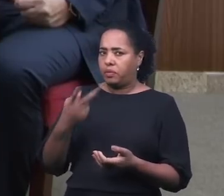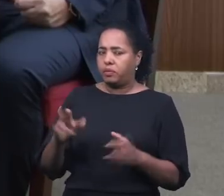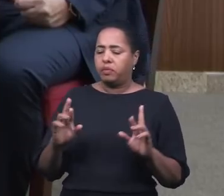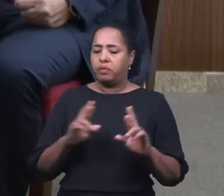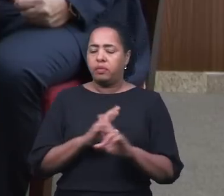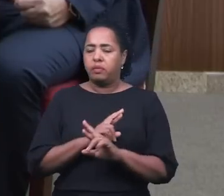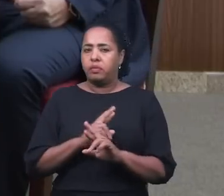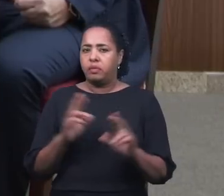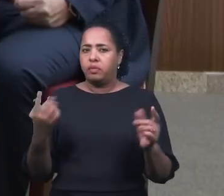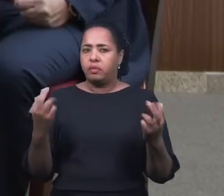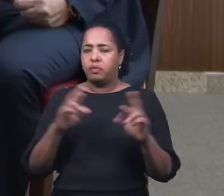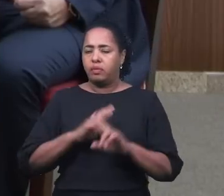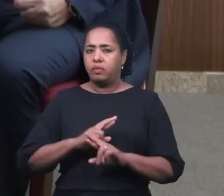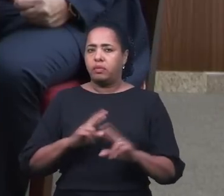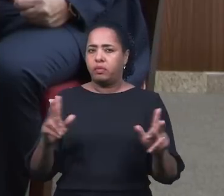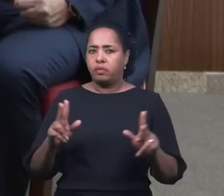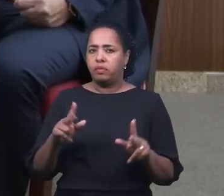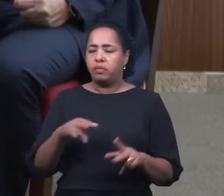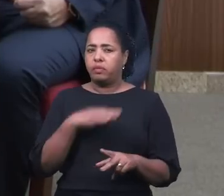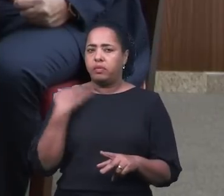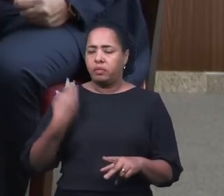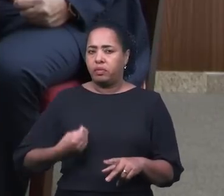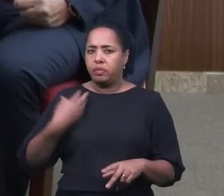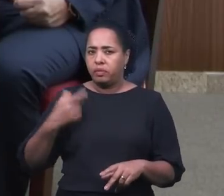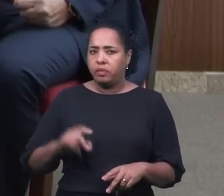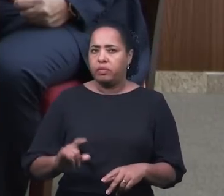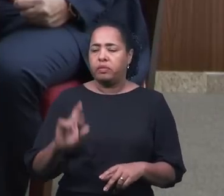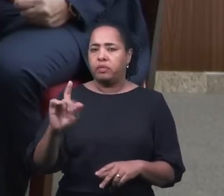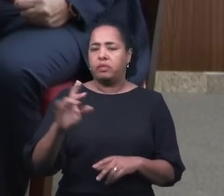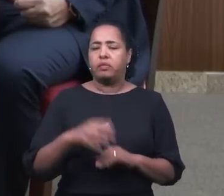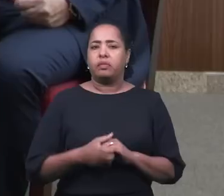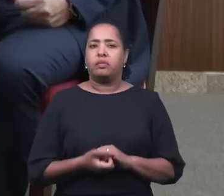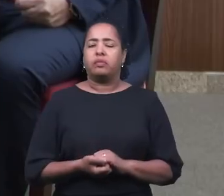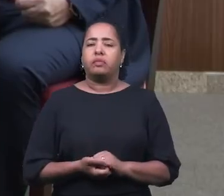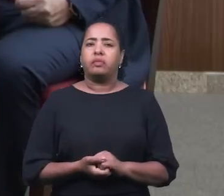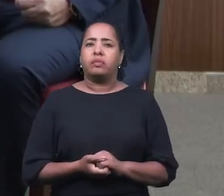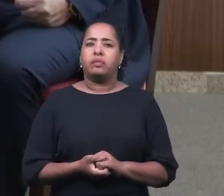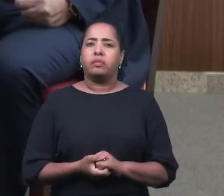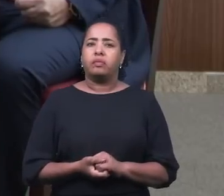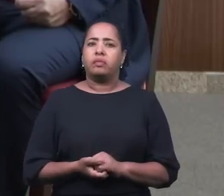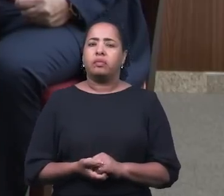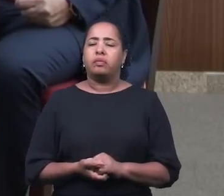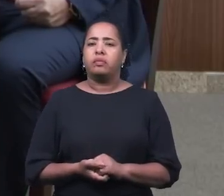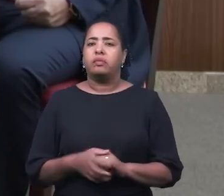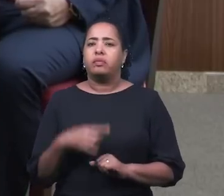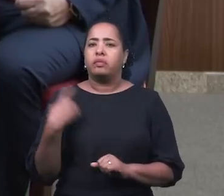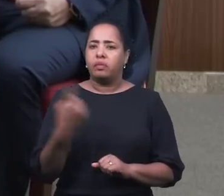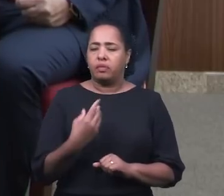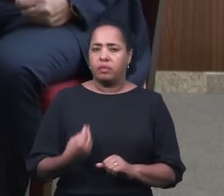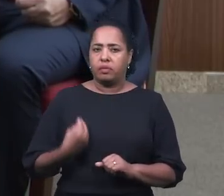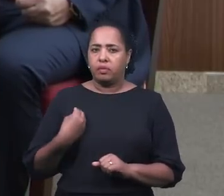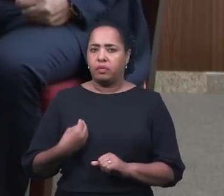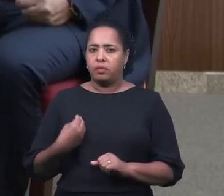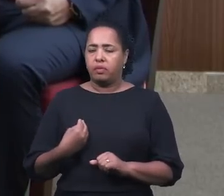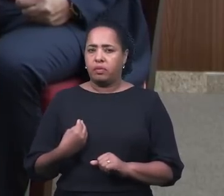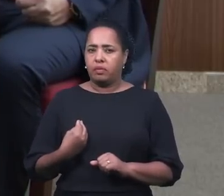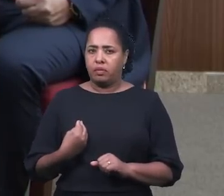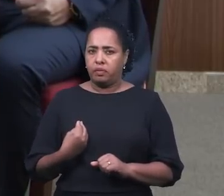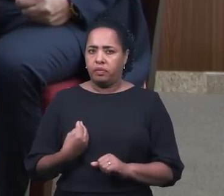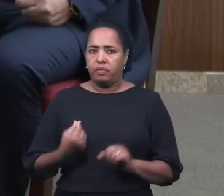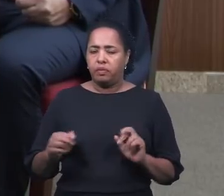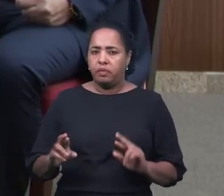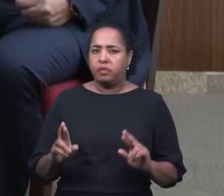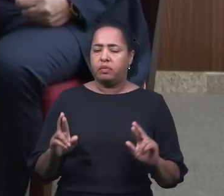contrário da morte, é a vida e a vida em abundância. Muito bom, maravilha. é a nossa vida. Não há como